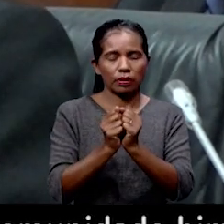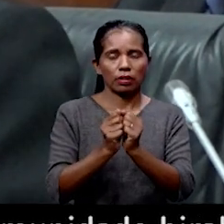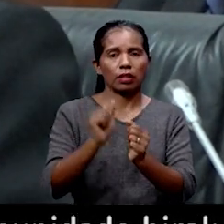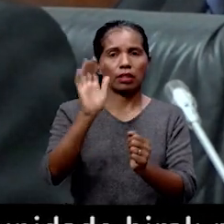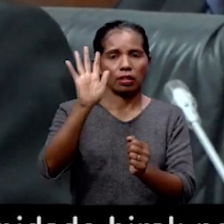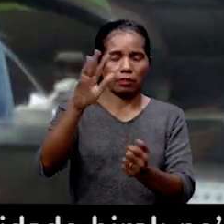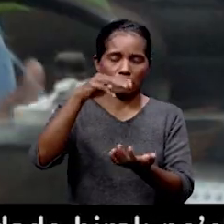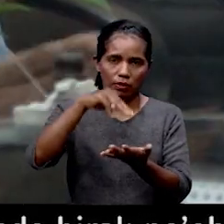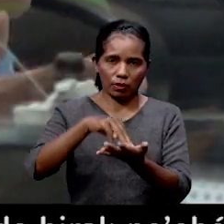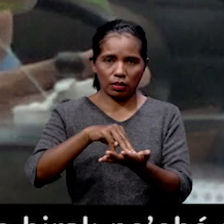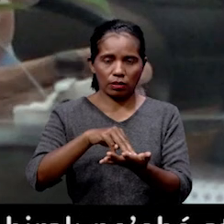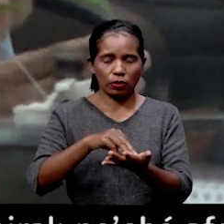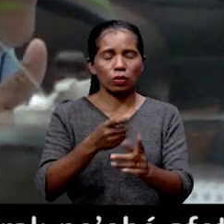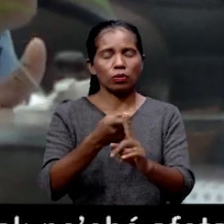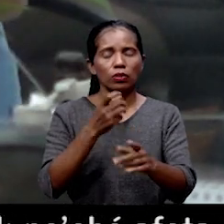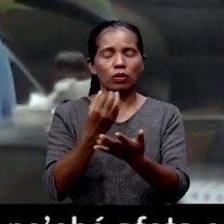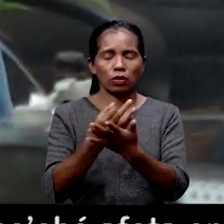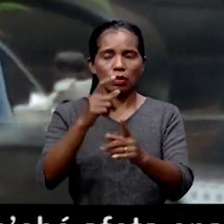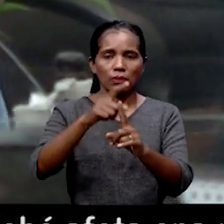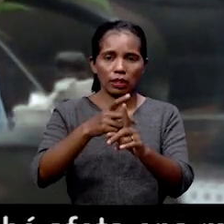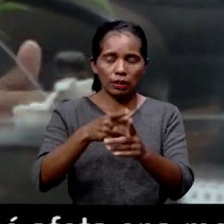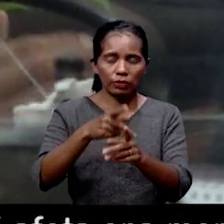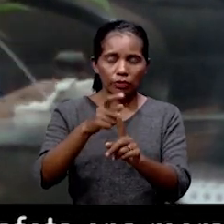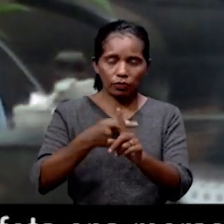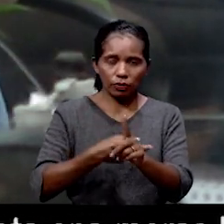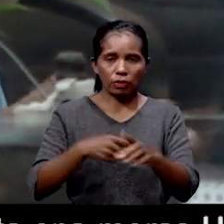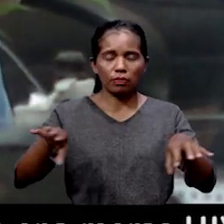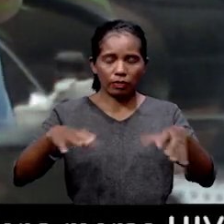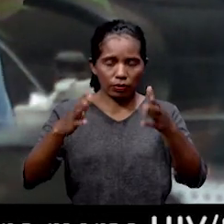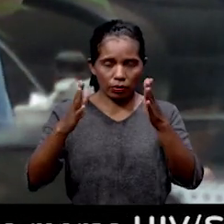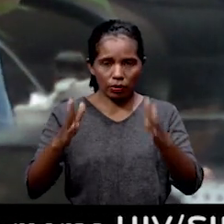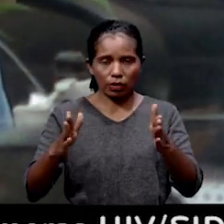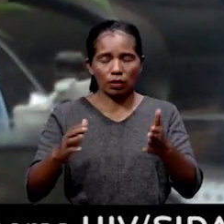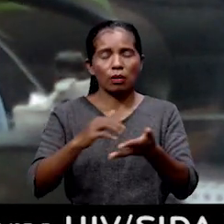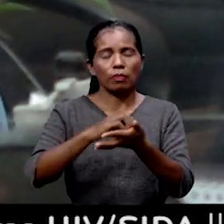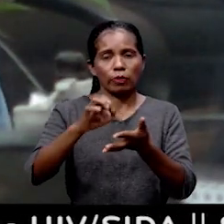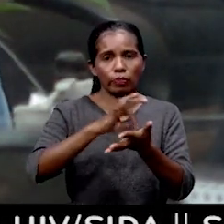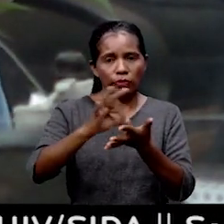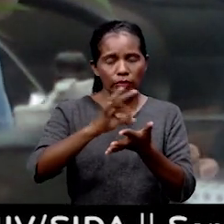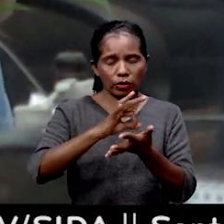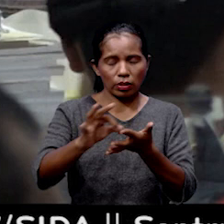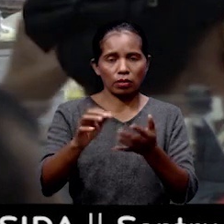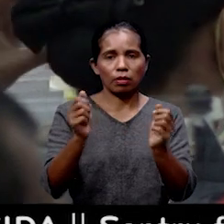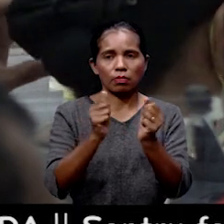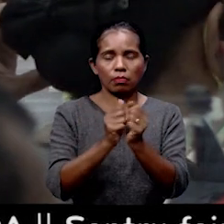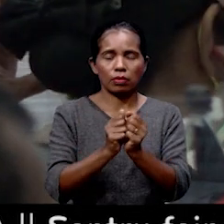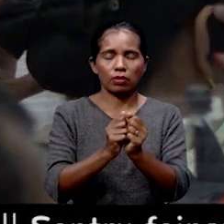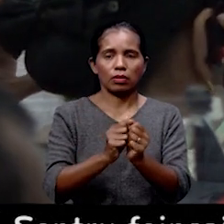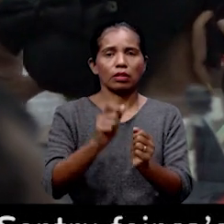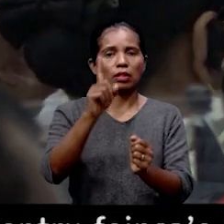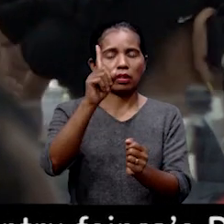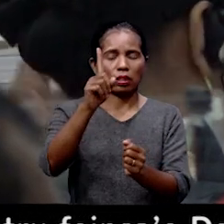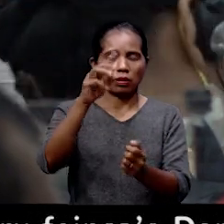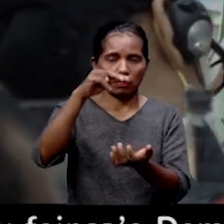Resin, composto husi salário no vencimento, ba funcionário no promoção escalão Tokon Ida Atusnen, no salário